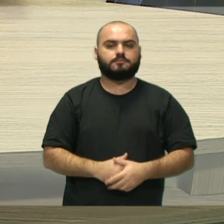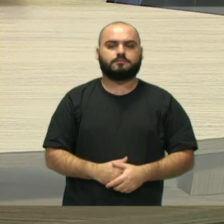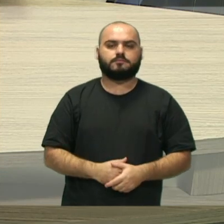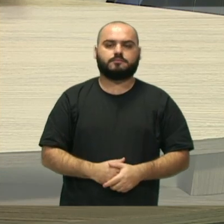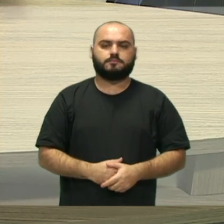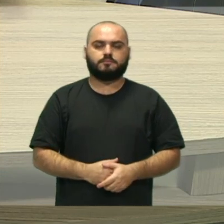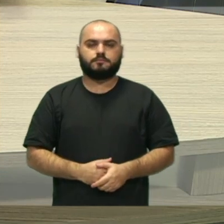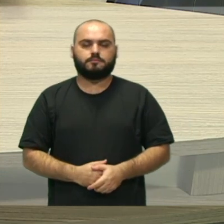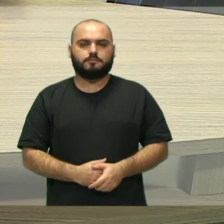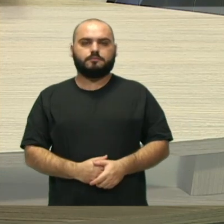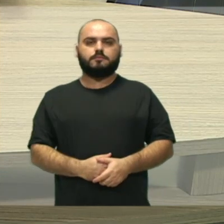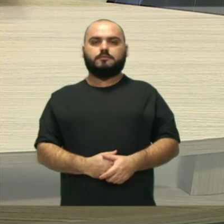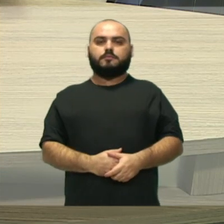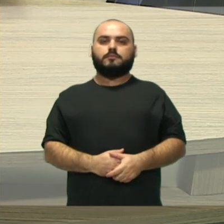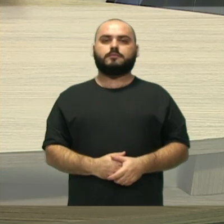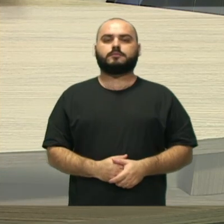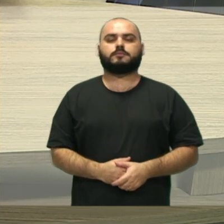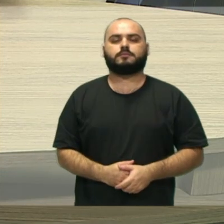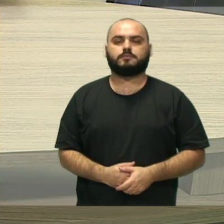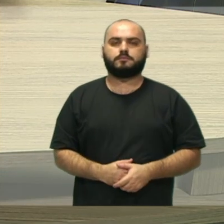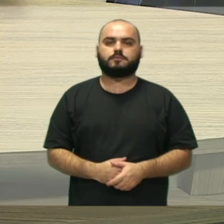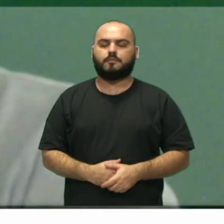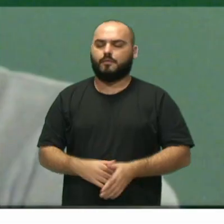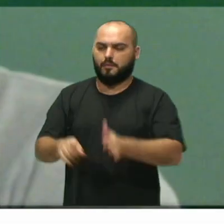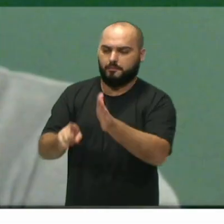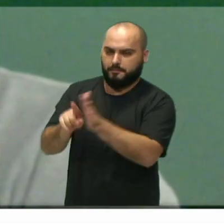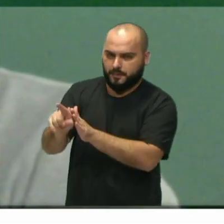imagina, assim, que, por exemplo,